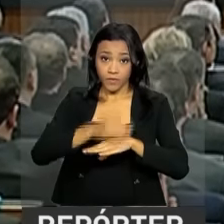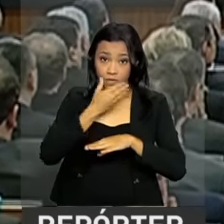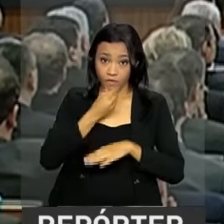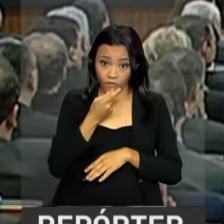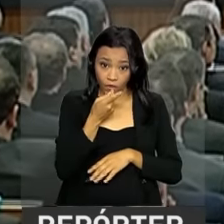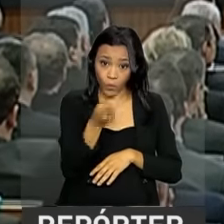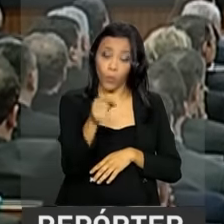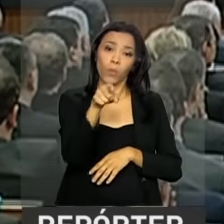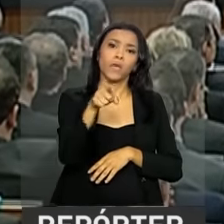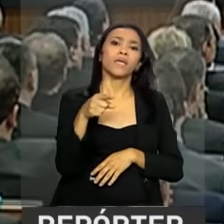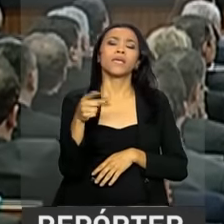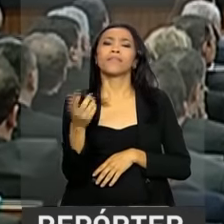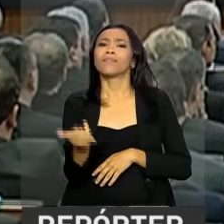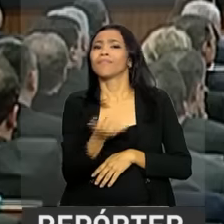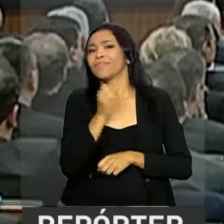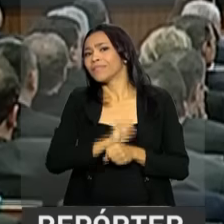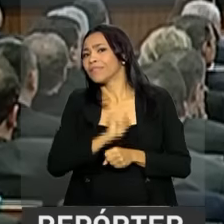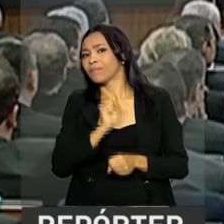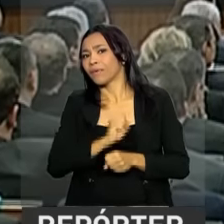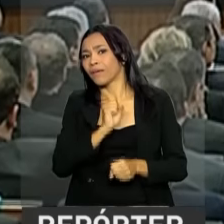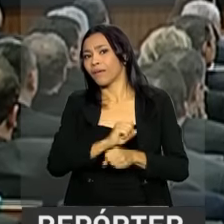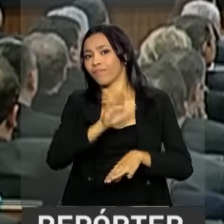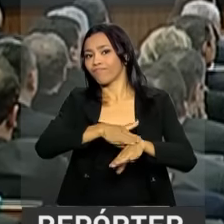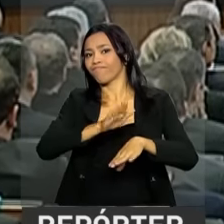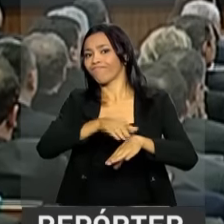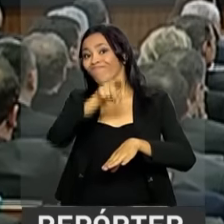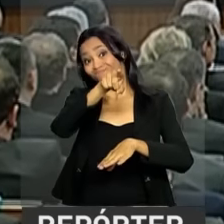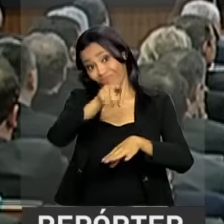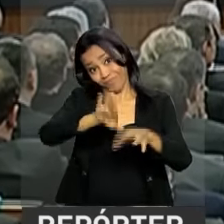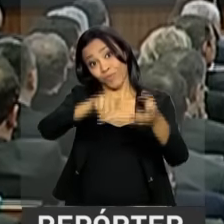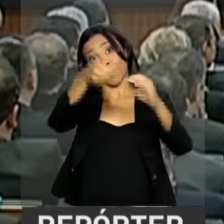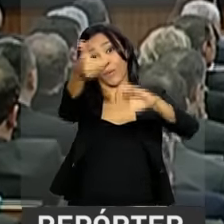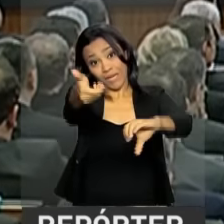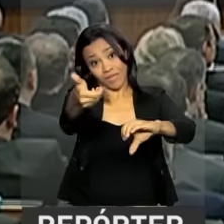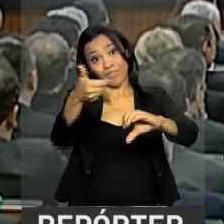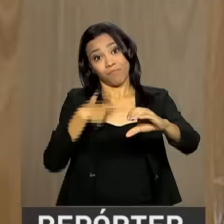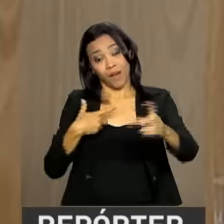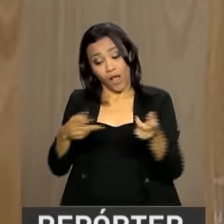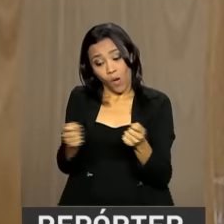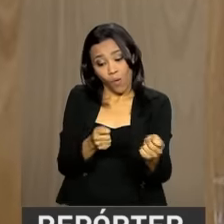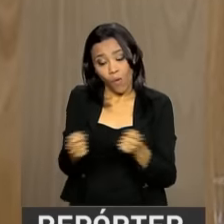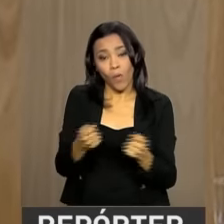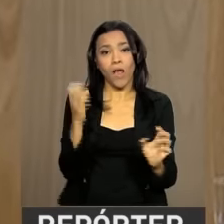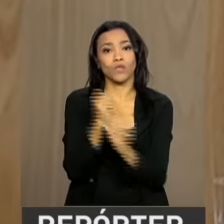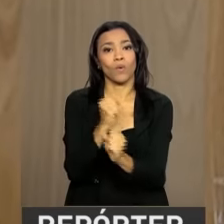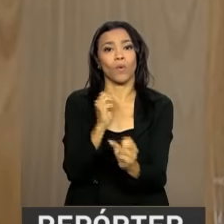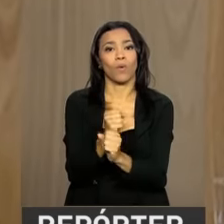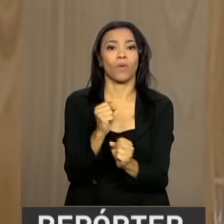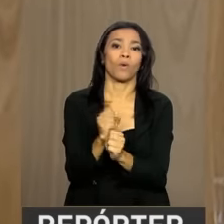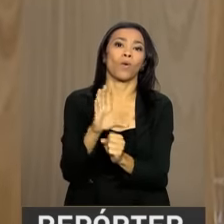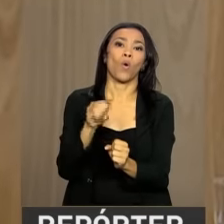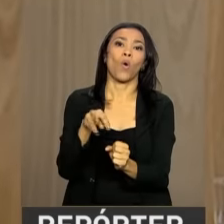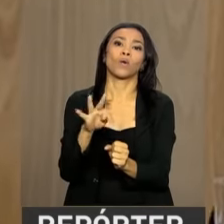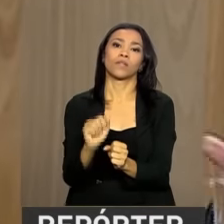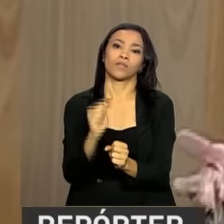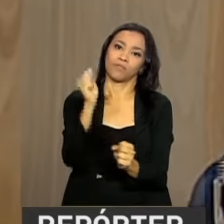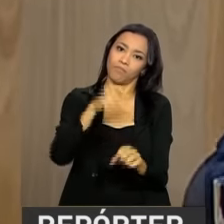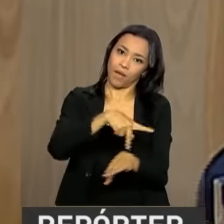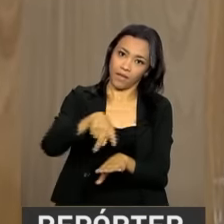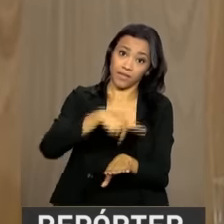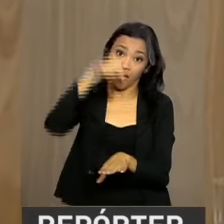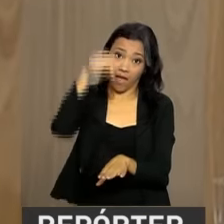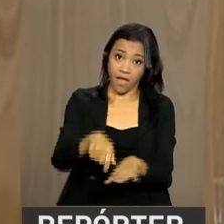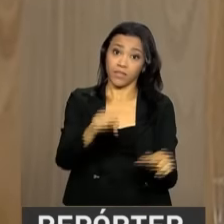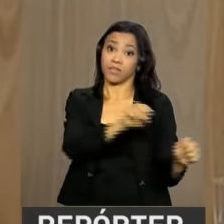sociedade o congresso para estabilizar as contas do país Ele anunciou ainda que nesta semana deve ser